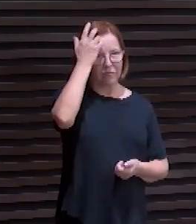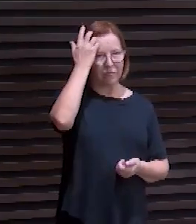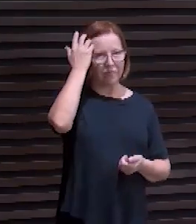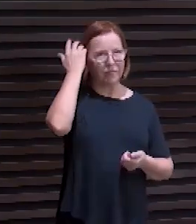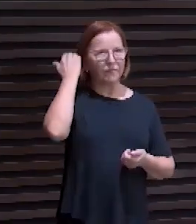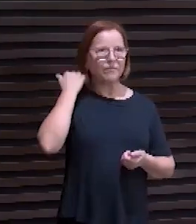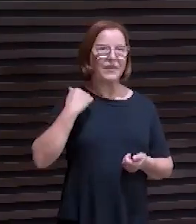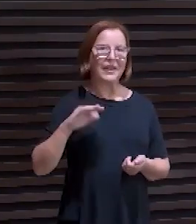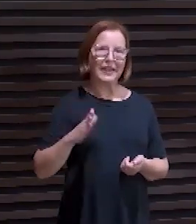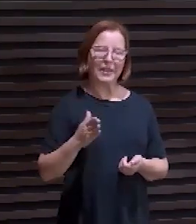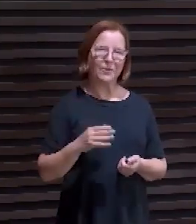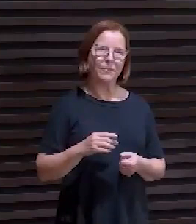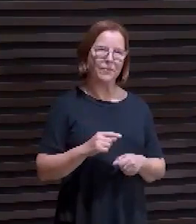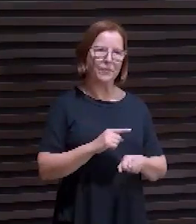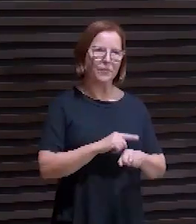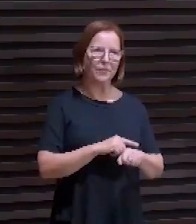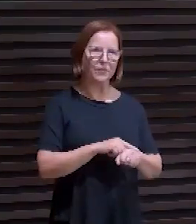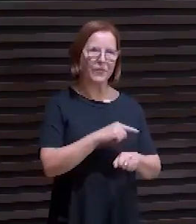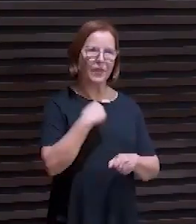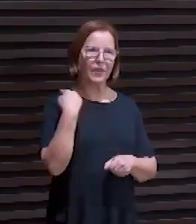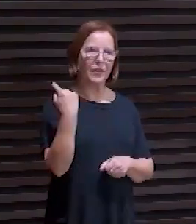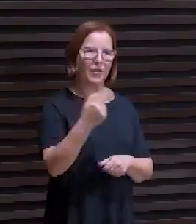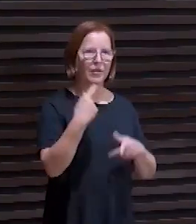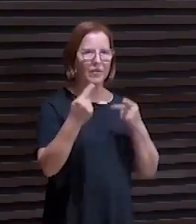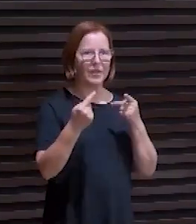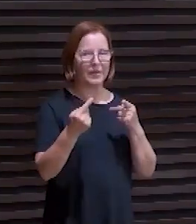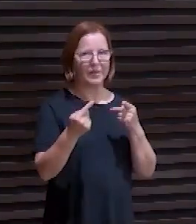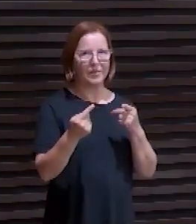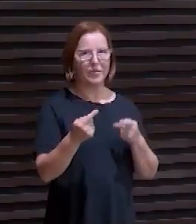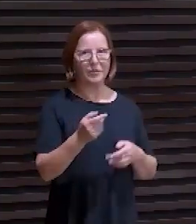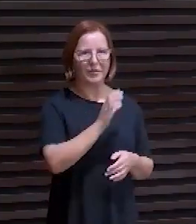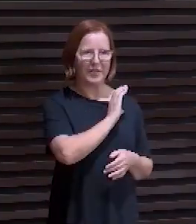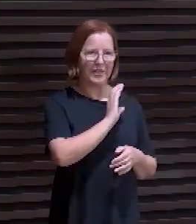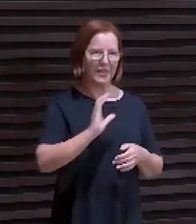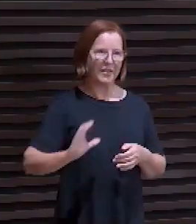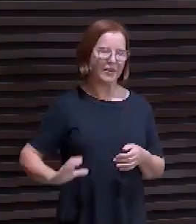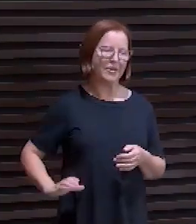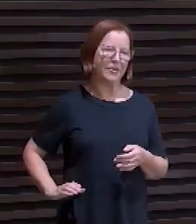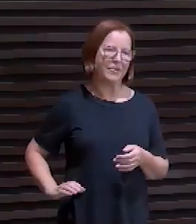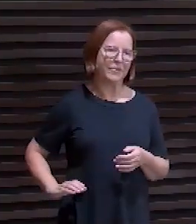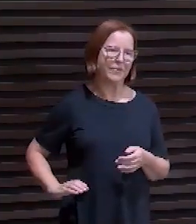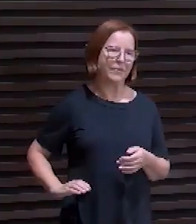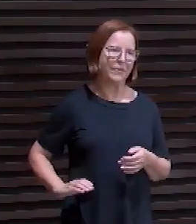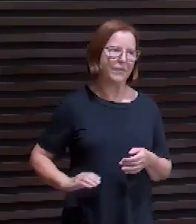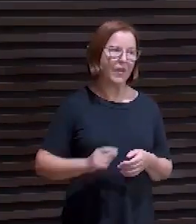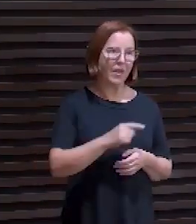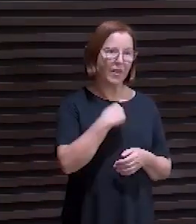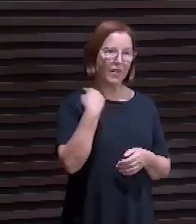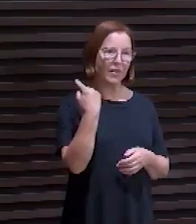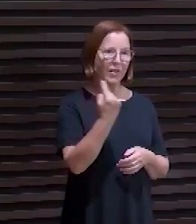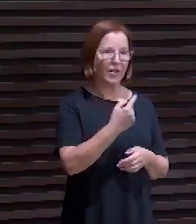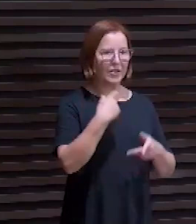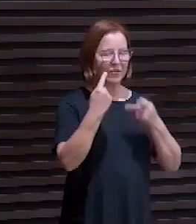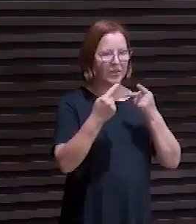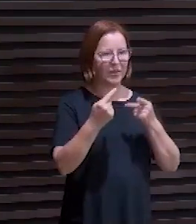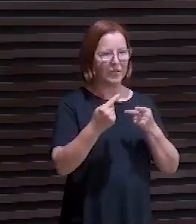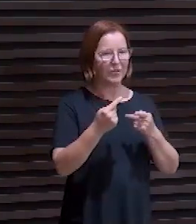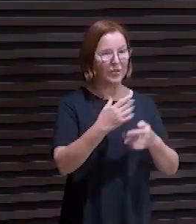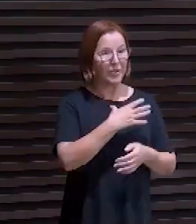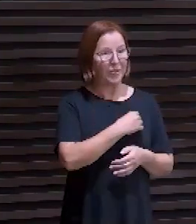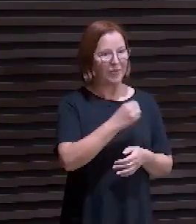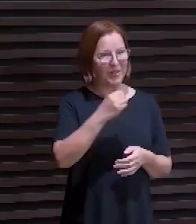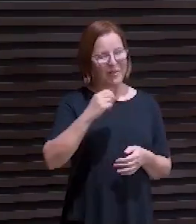Então, quando nós falamos de Cristo, nós falamos do Filho eterno